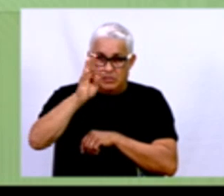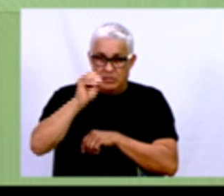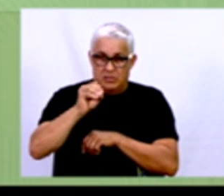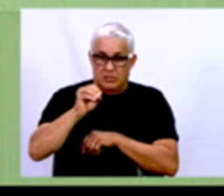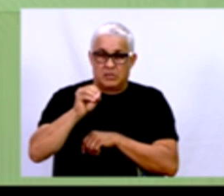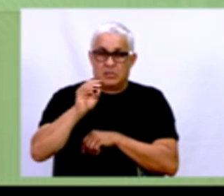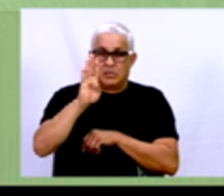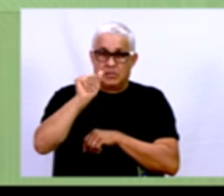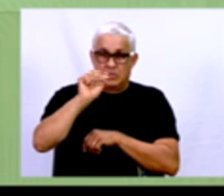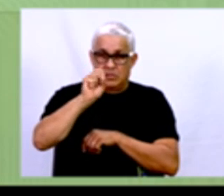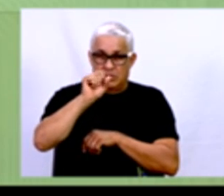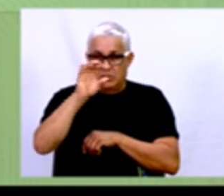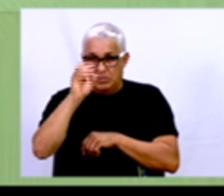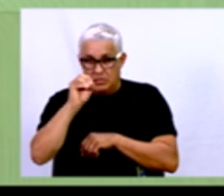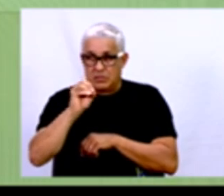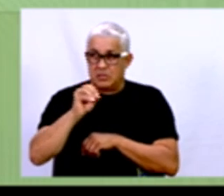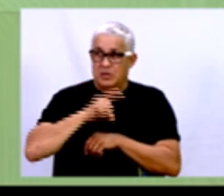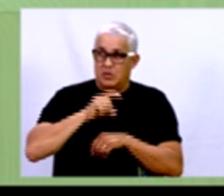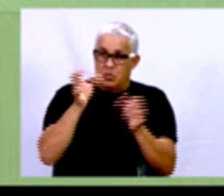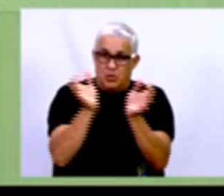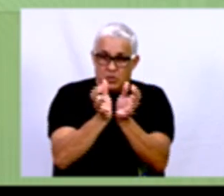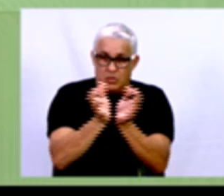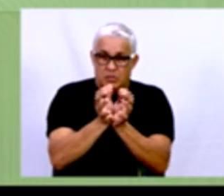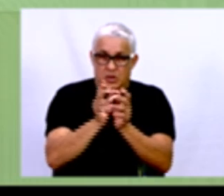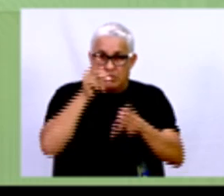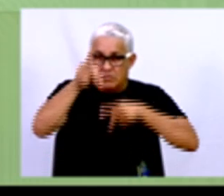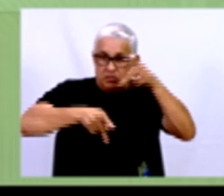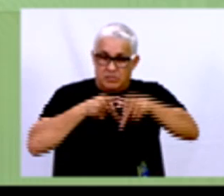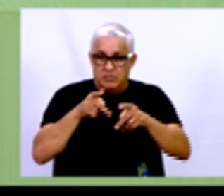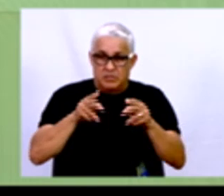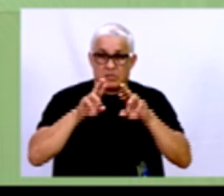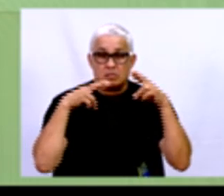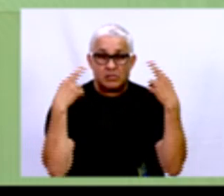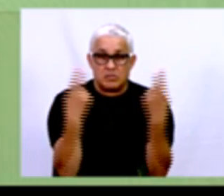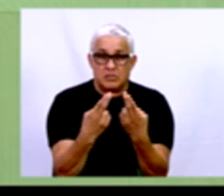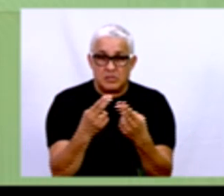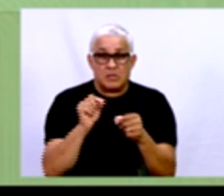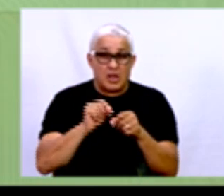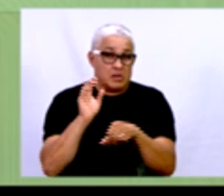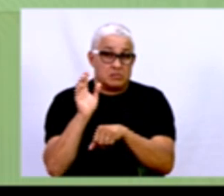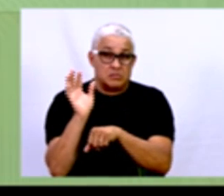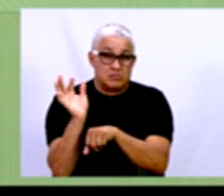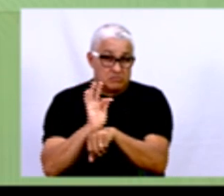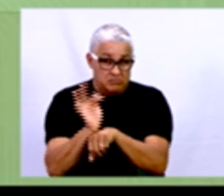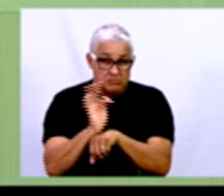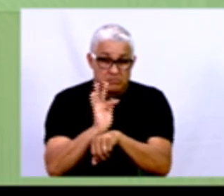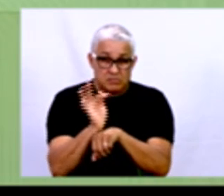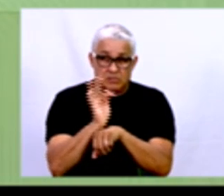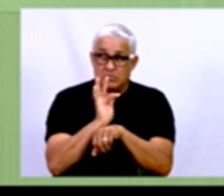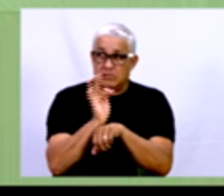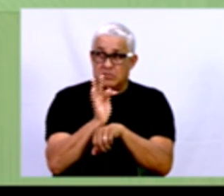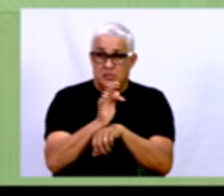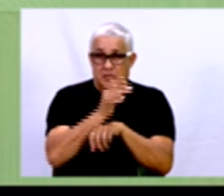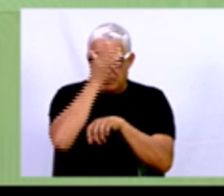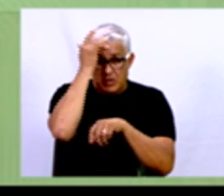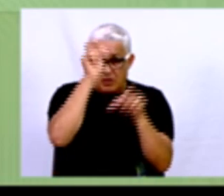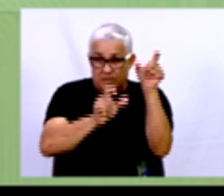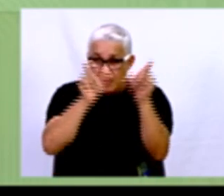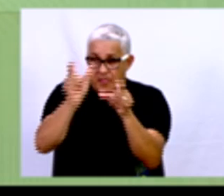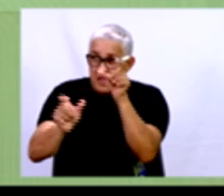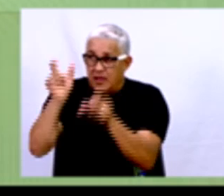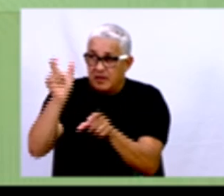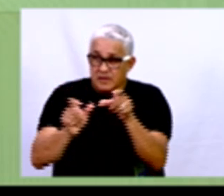filme, um grupo lá da população se reúne para fazer um filme. Então, é um filme onde os